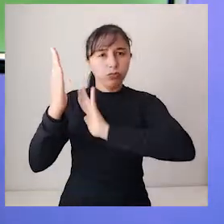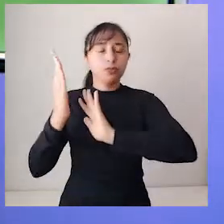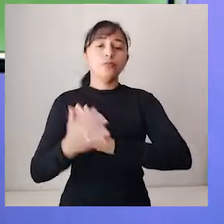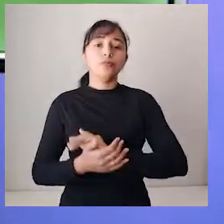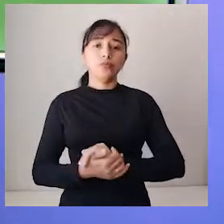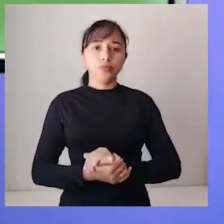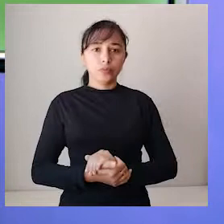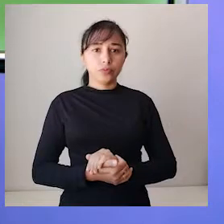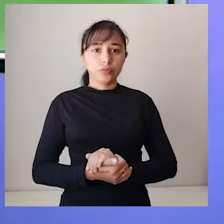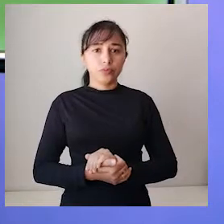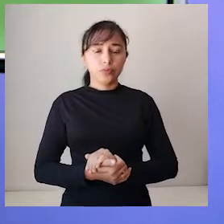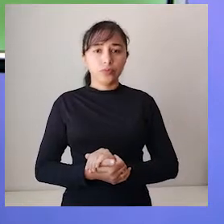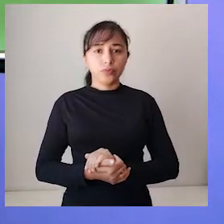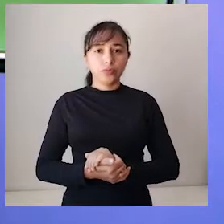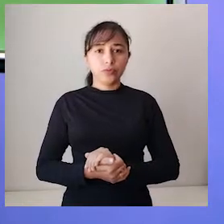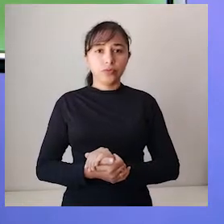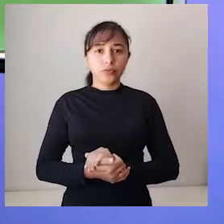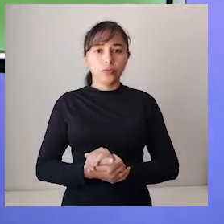banheiro.